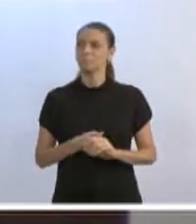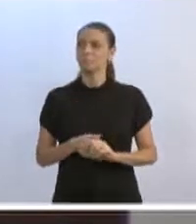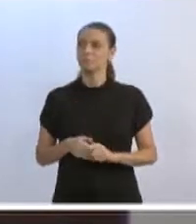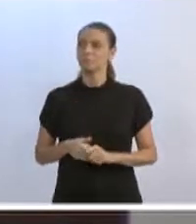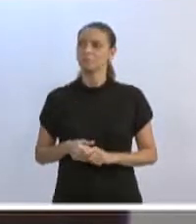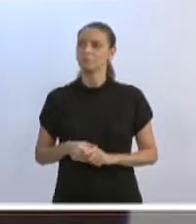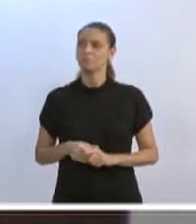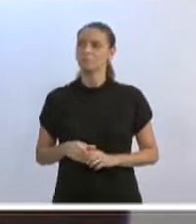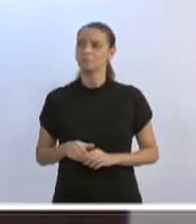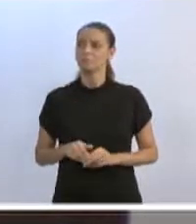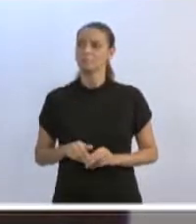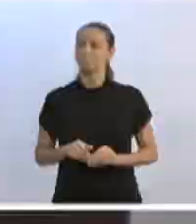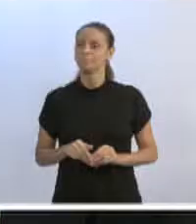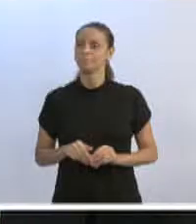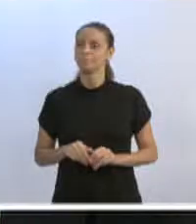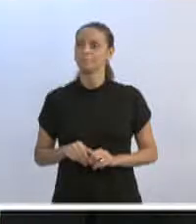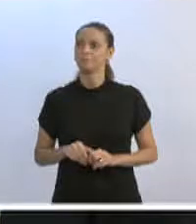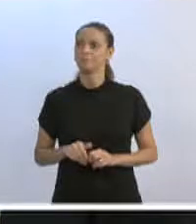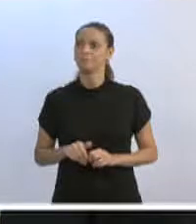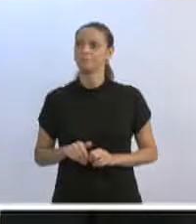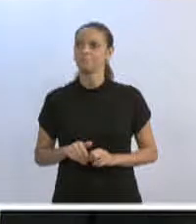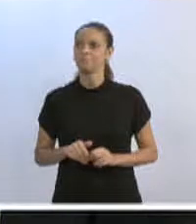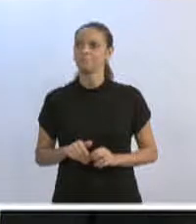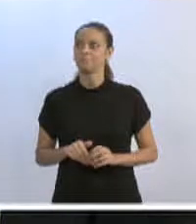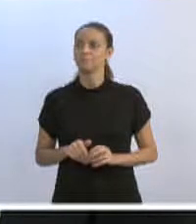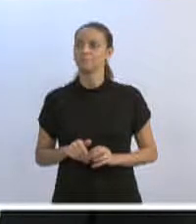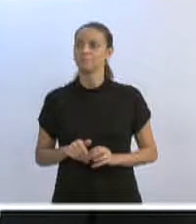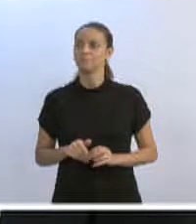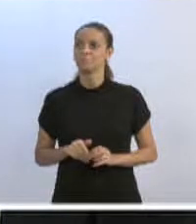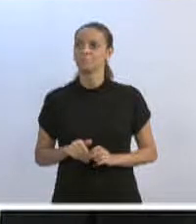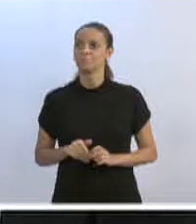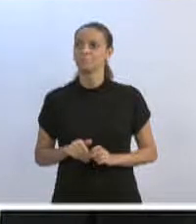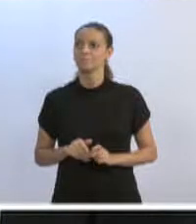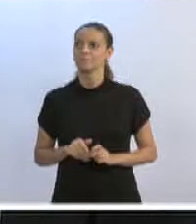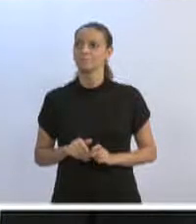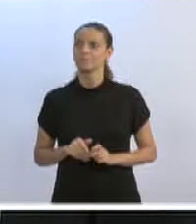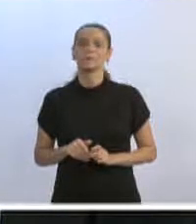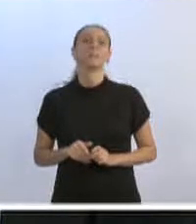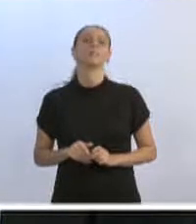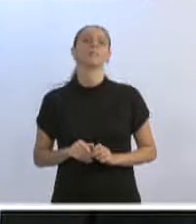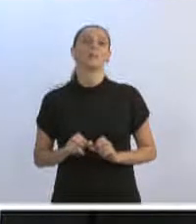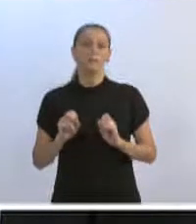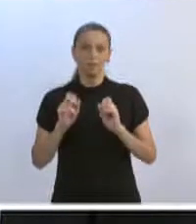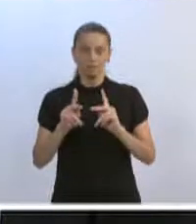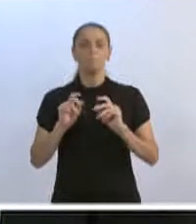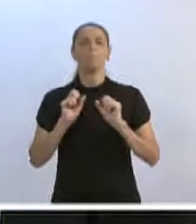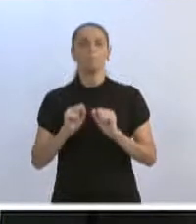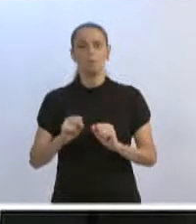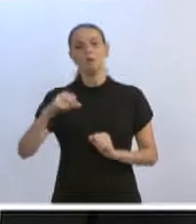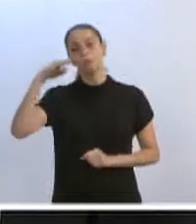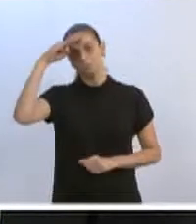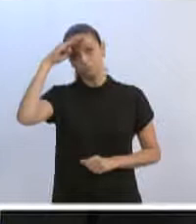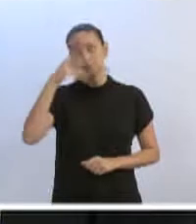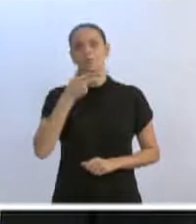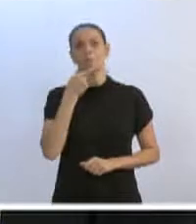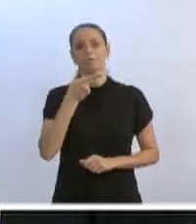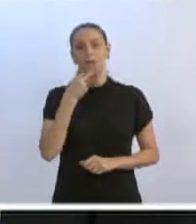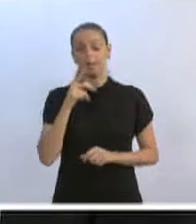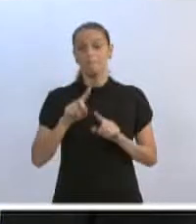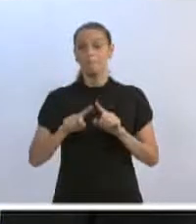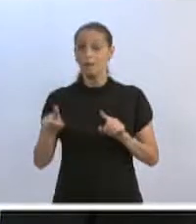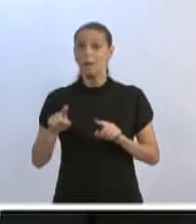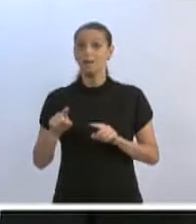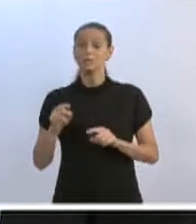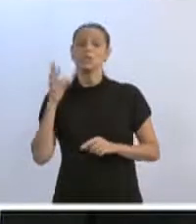do meu tempo acho que seria importante já que o nome do jogador falou pode contar com o seu tempo assim como o brasil estão a partilhar a dor jovino cardoso